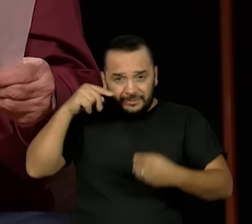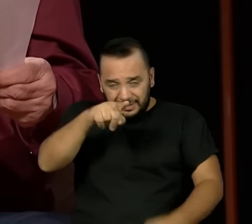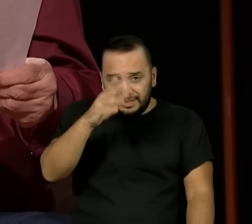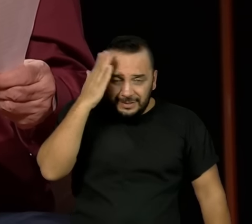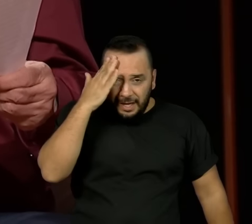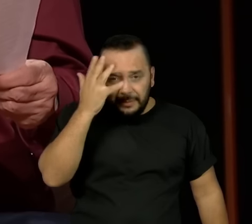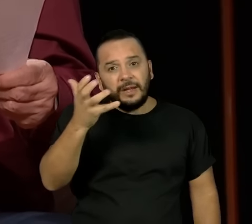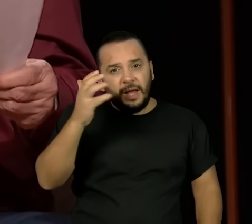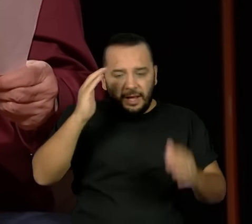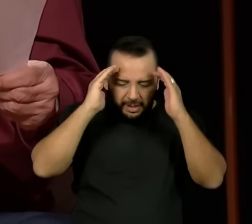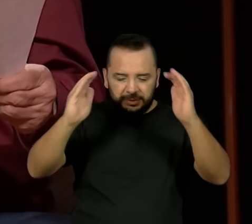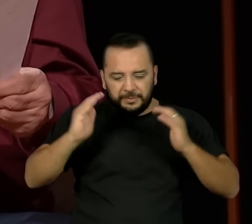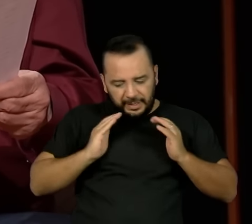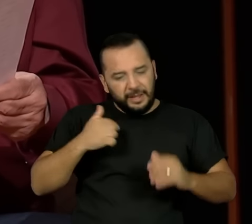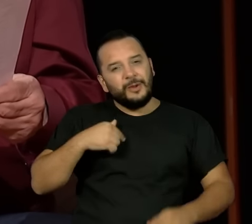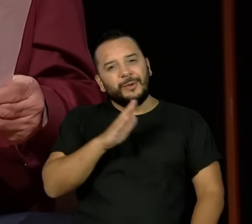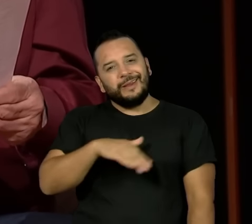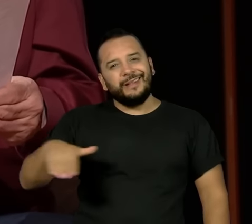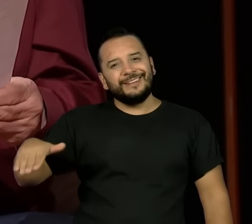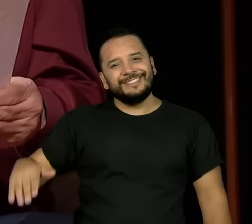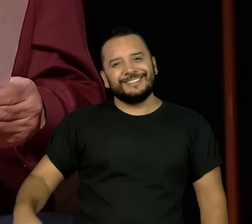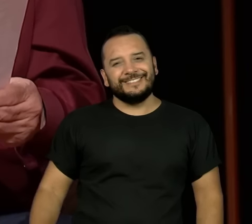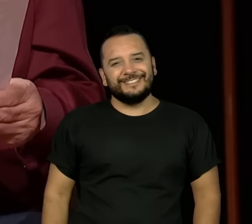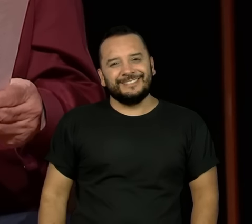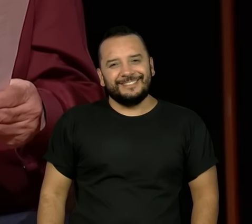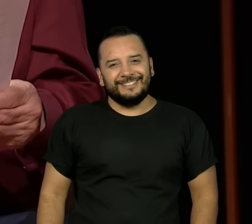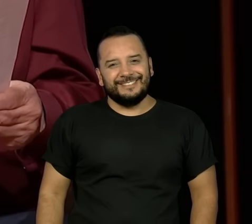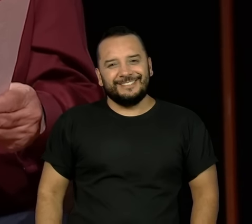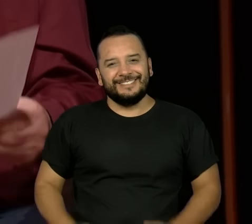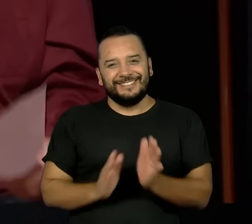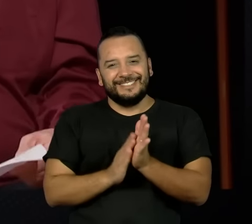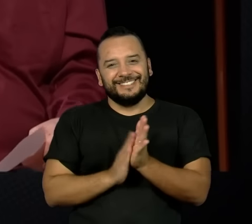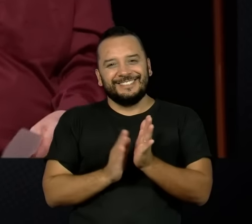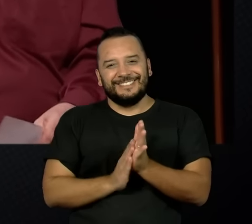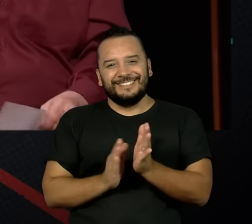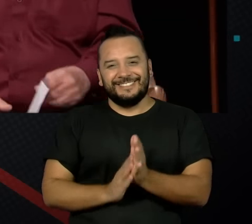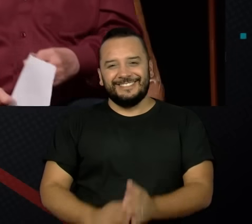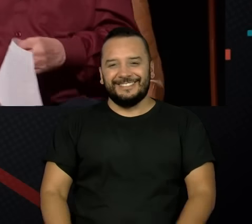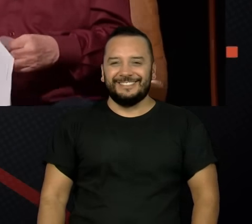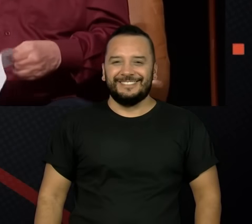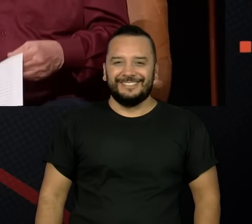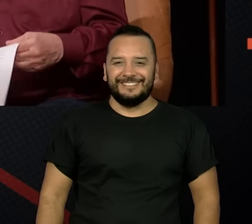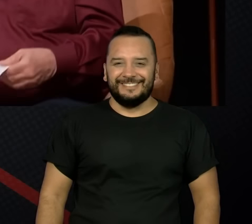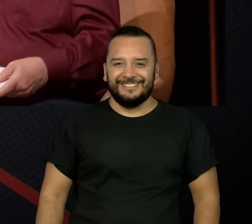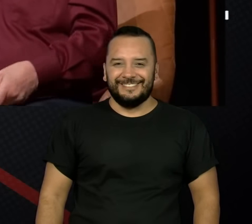Mais respeito, eu sou criança.